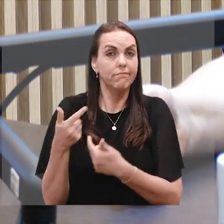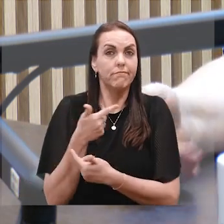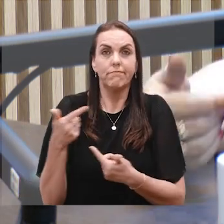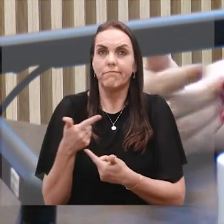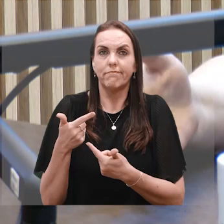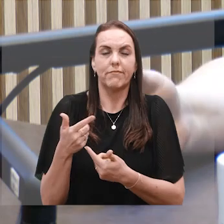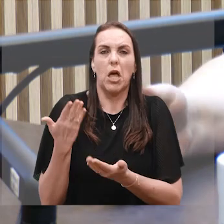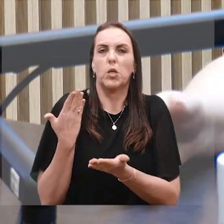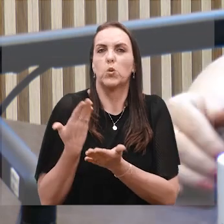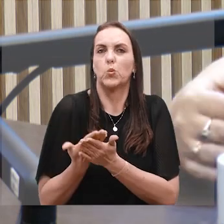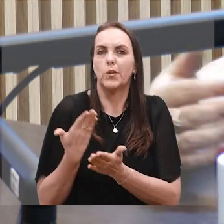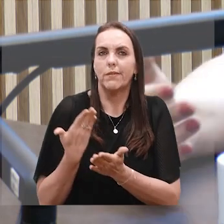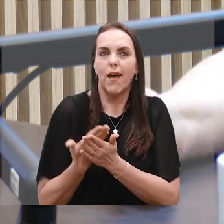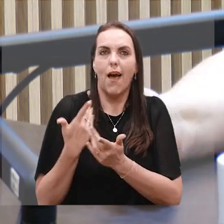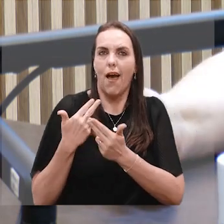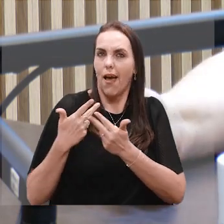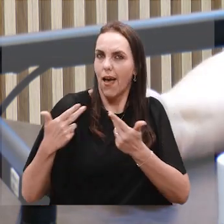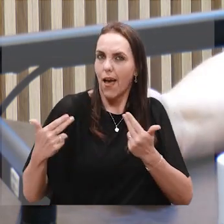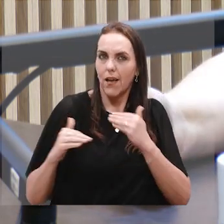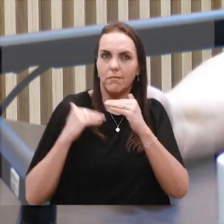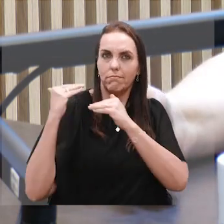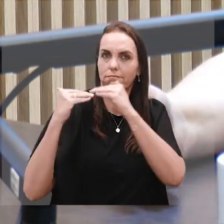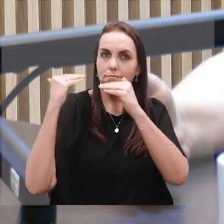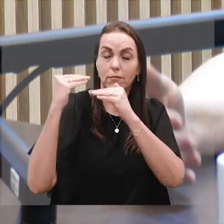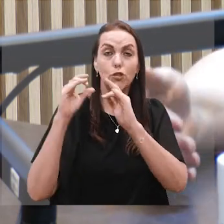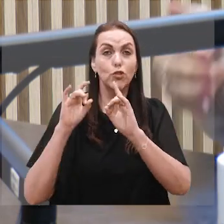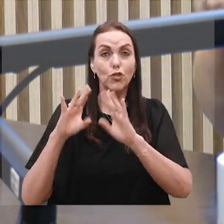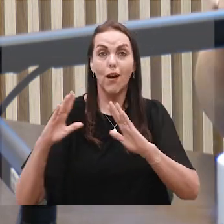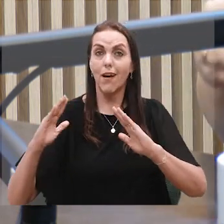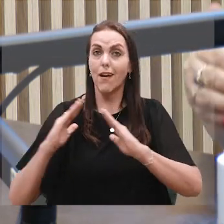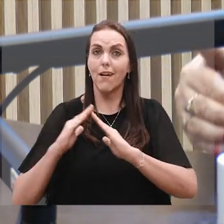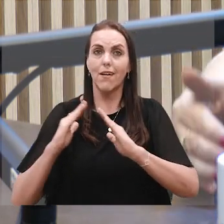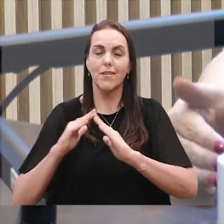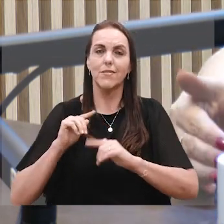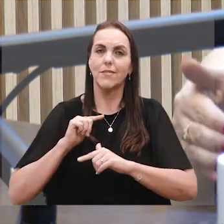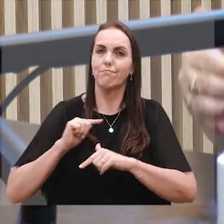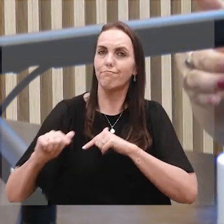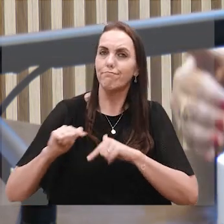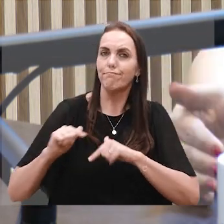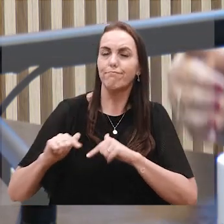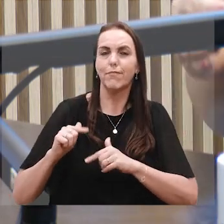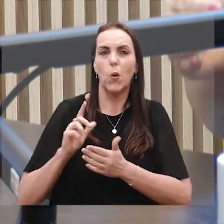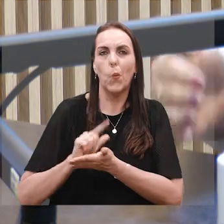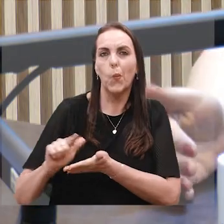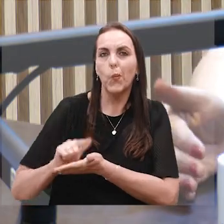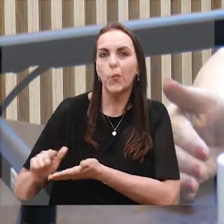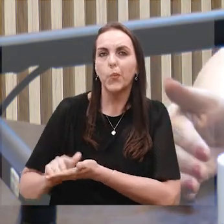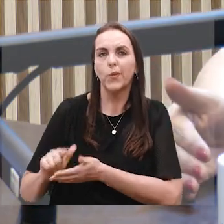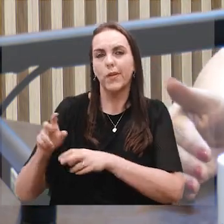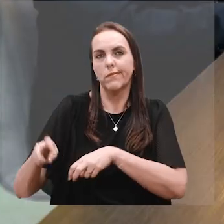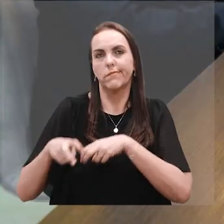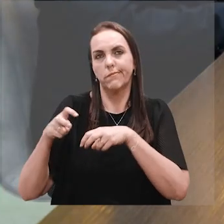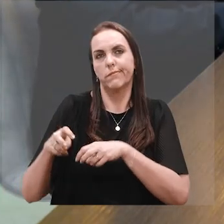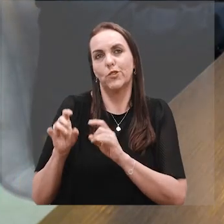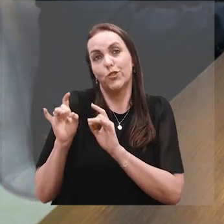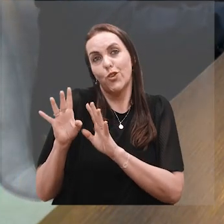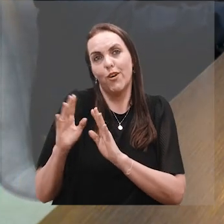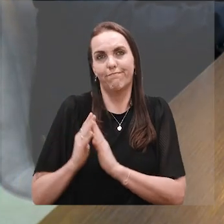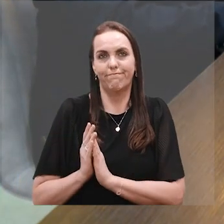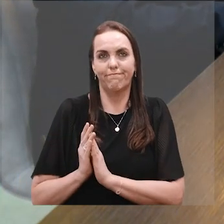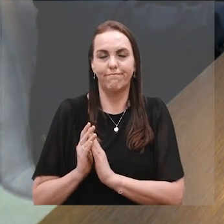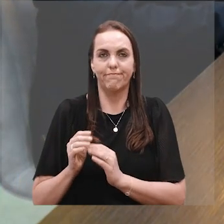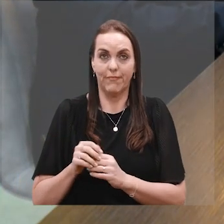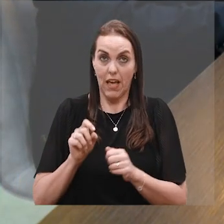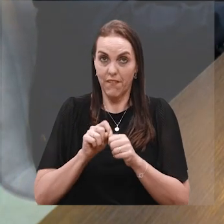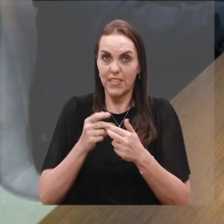servia para estudar, para fazer outras coisas, a não ser os afazeres da vida doméstica e da colônia. Fazer doméstico.